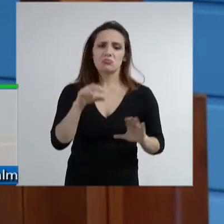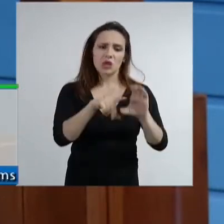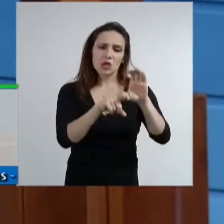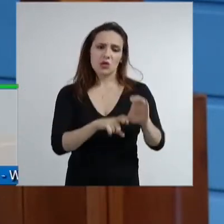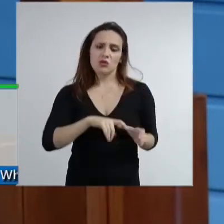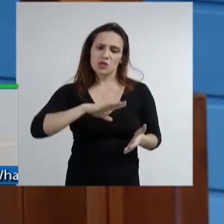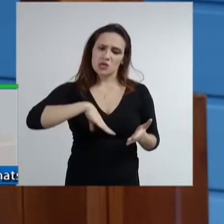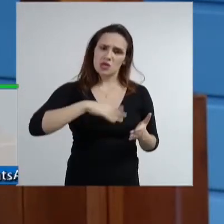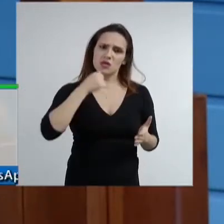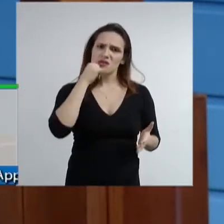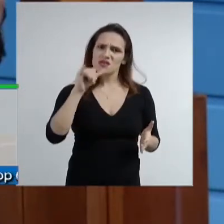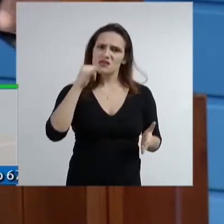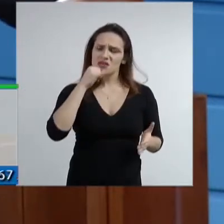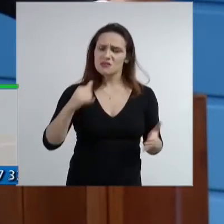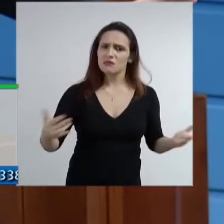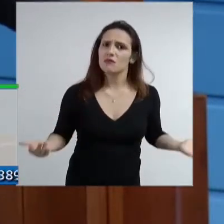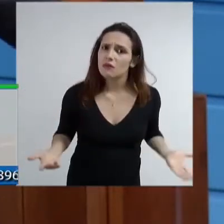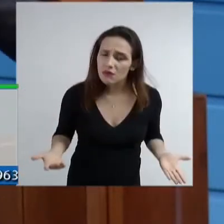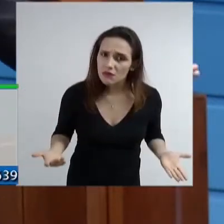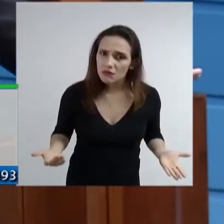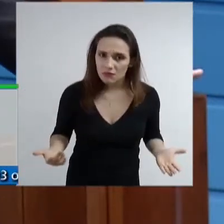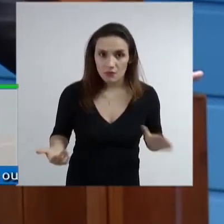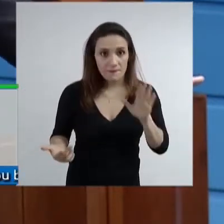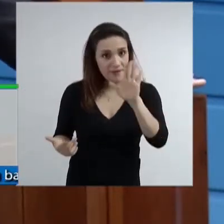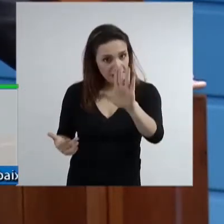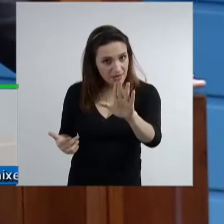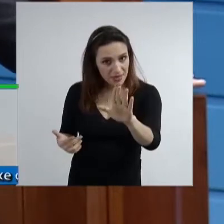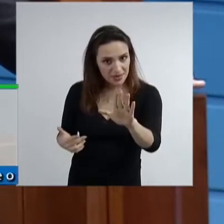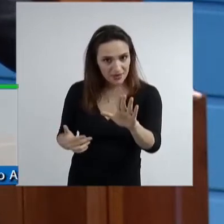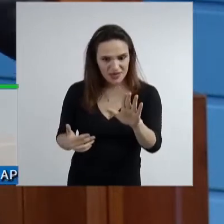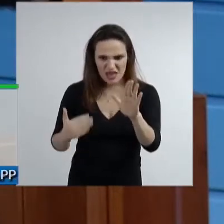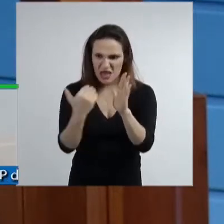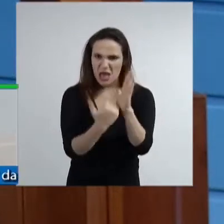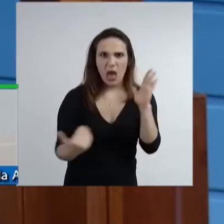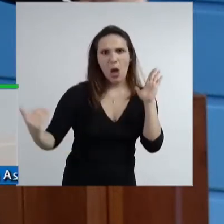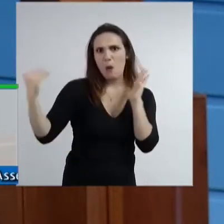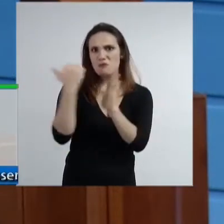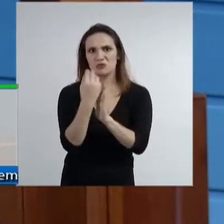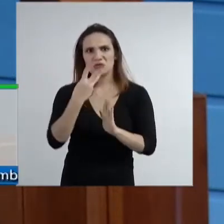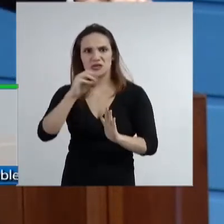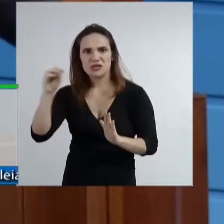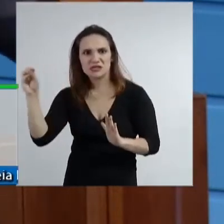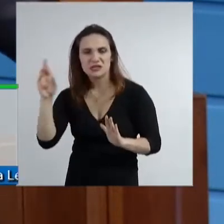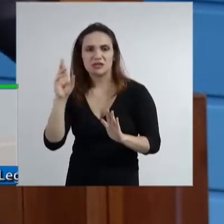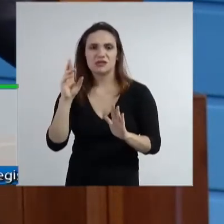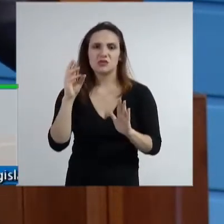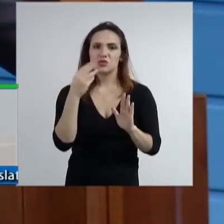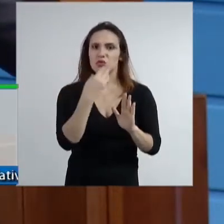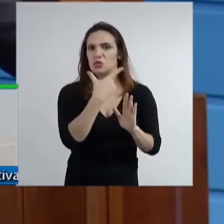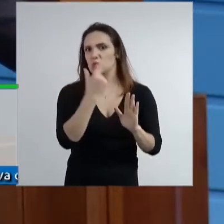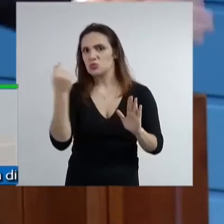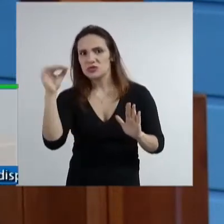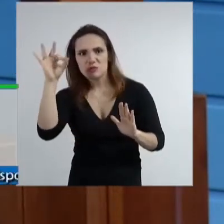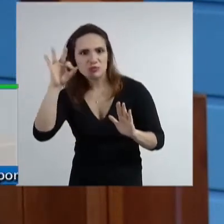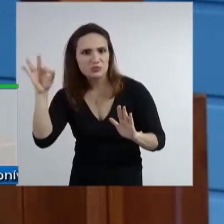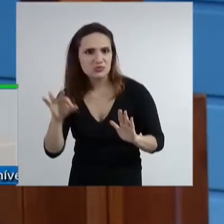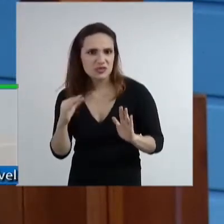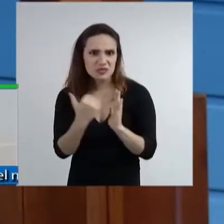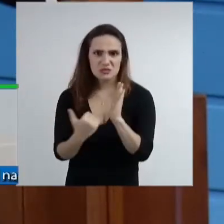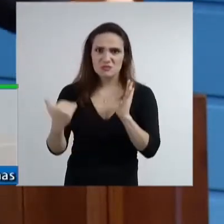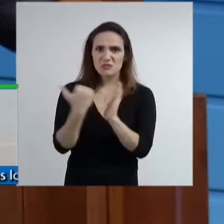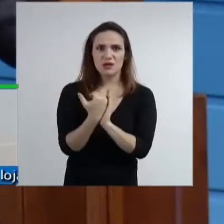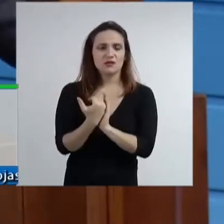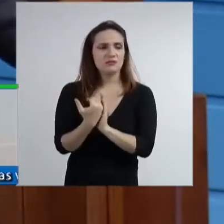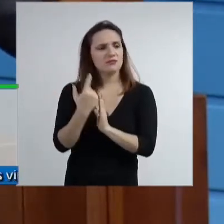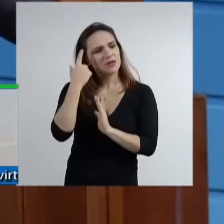energia elétrica. Quer dizer, não foi suficiente aumentos de 300%, 200%, que se fracionar